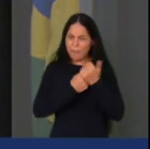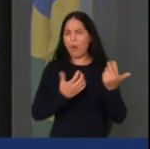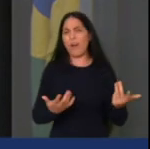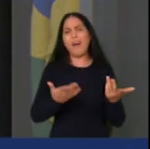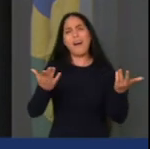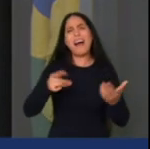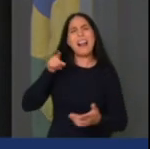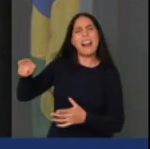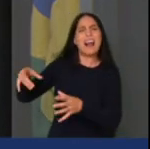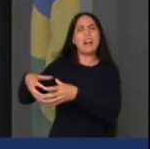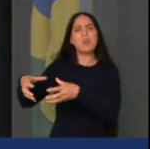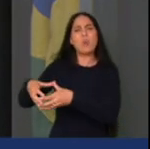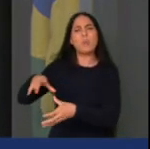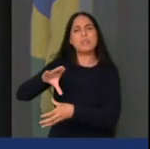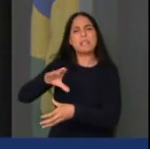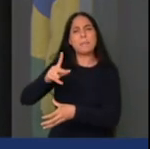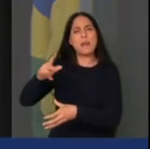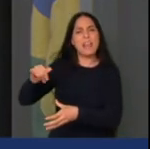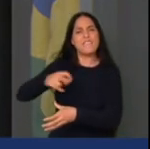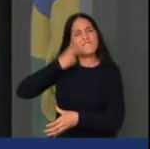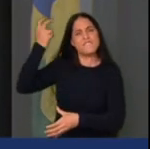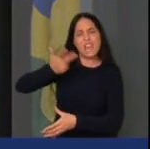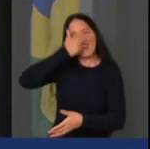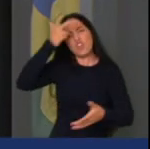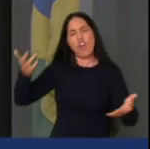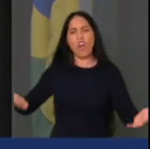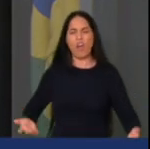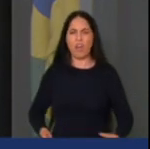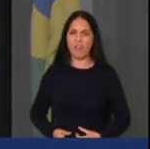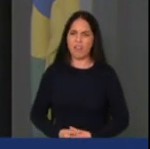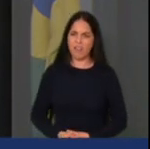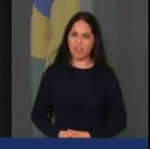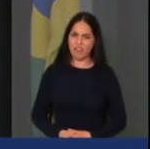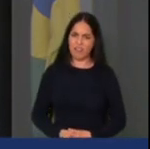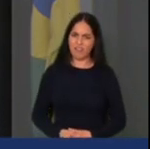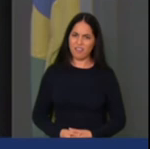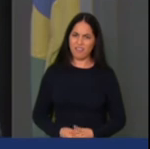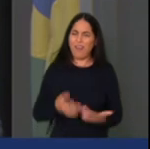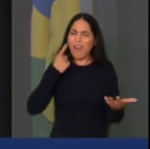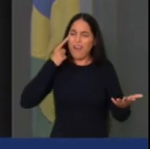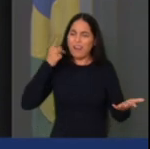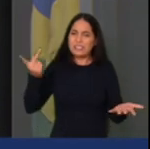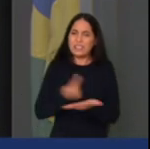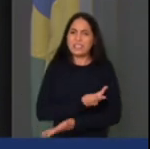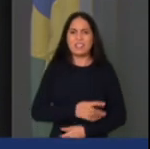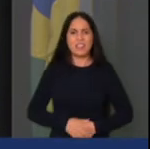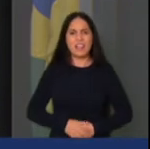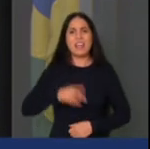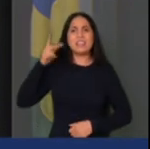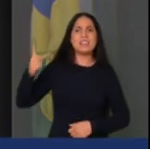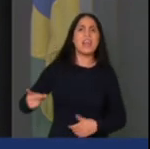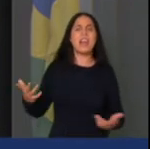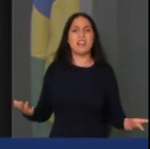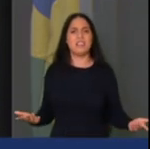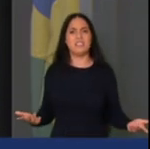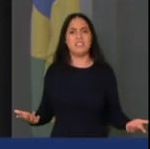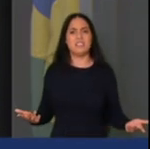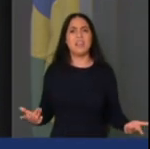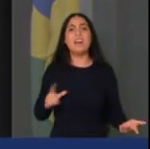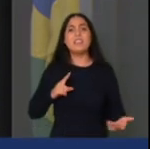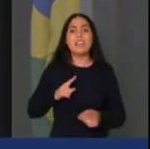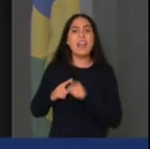ultrajando até mesmo o nome de sua mãe é um empresário com ele que gera empregos